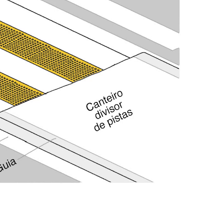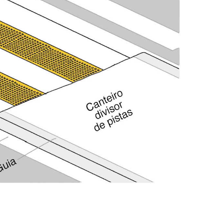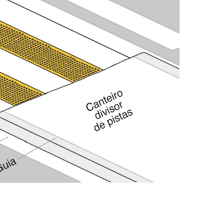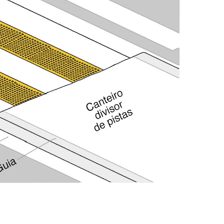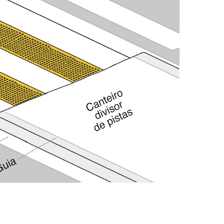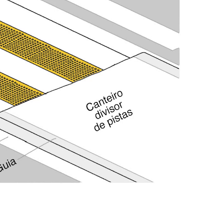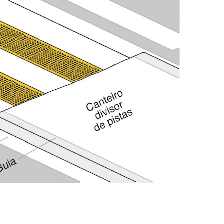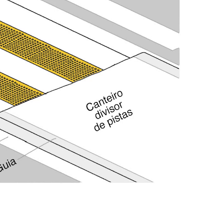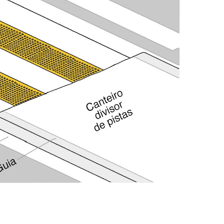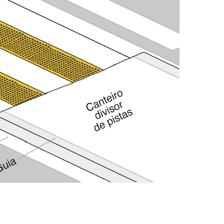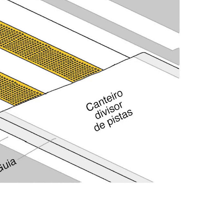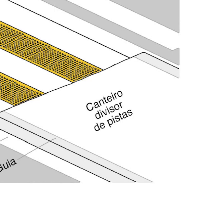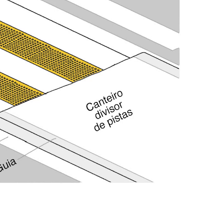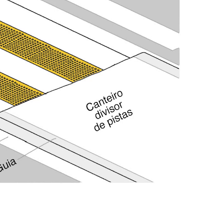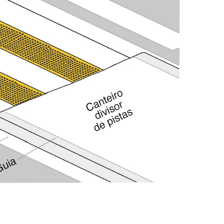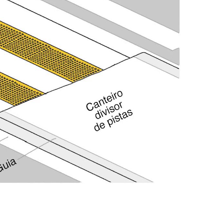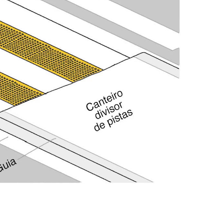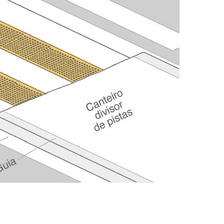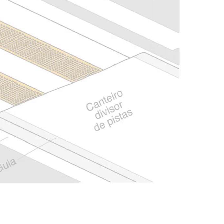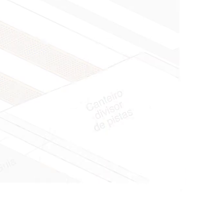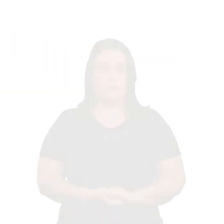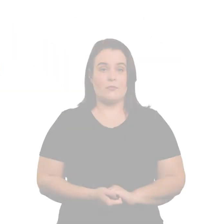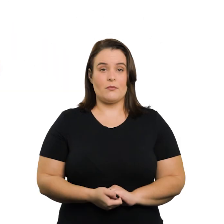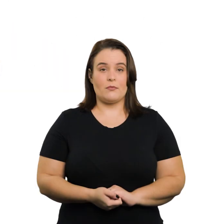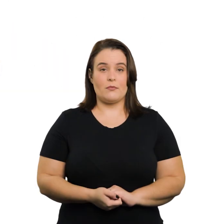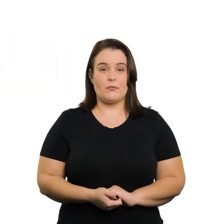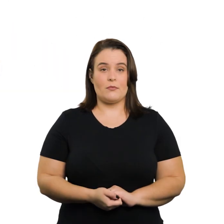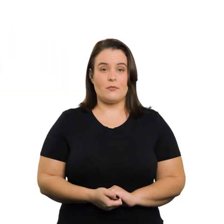pedestres, e atravessam todo o rebaixamento do canteiro.